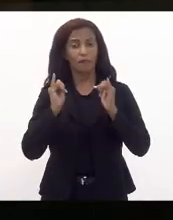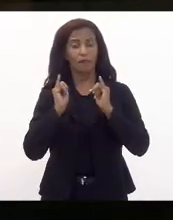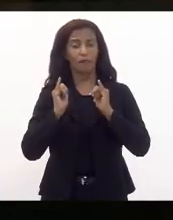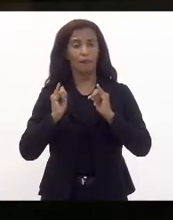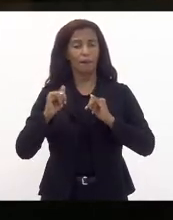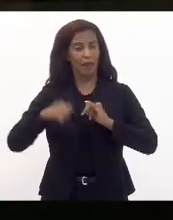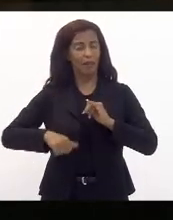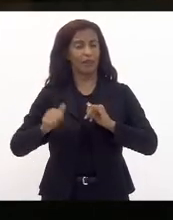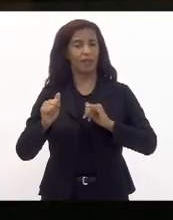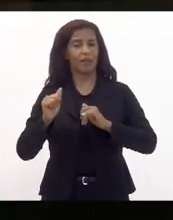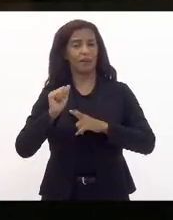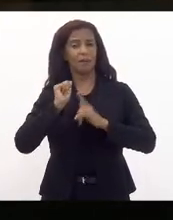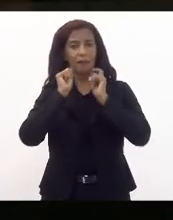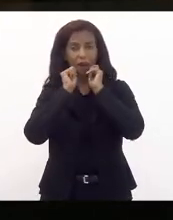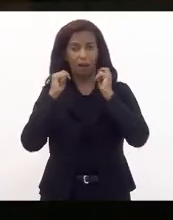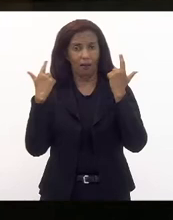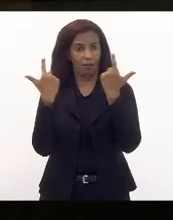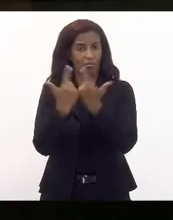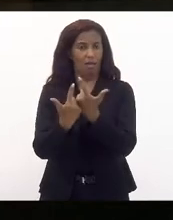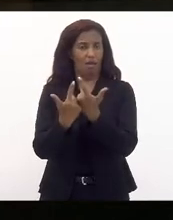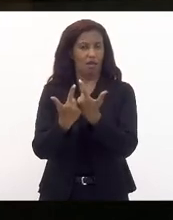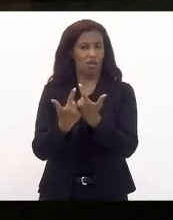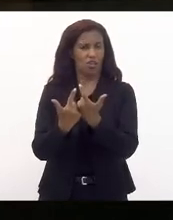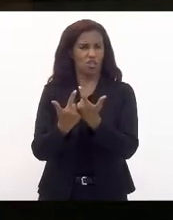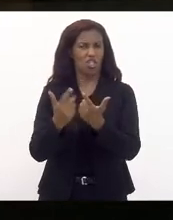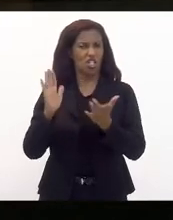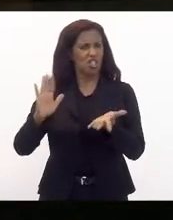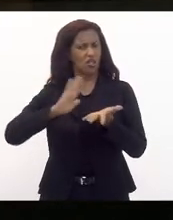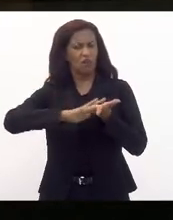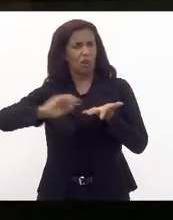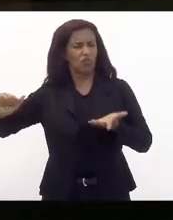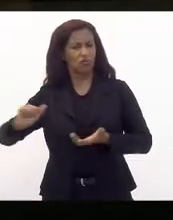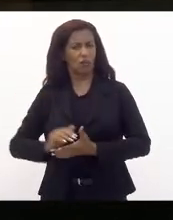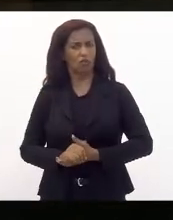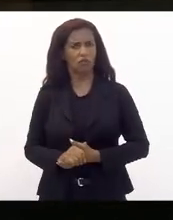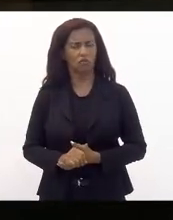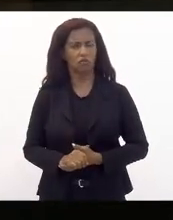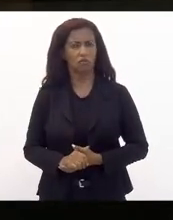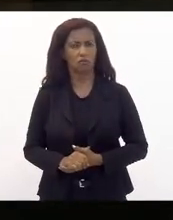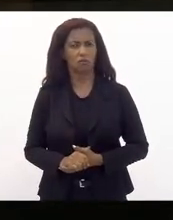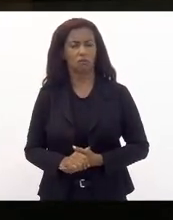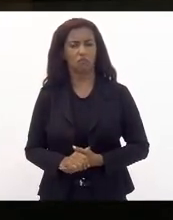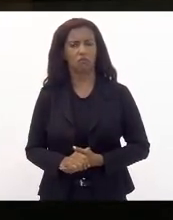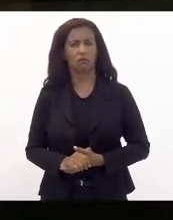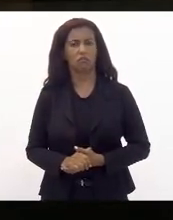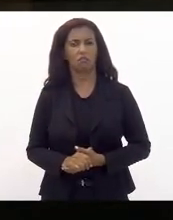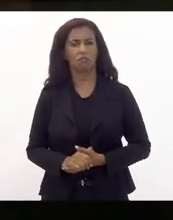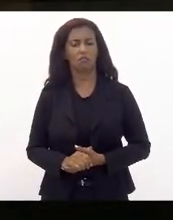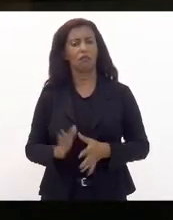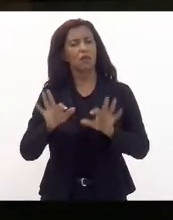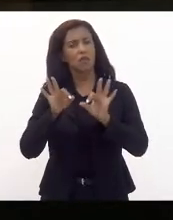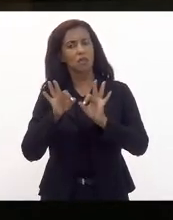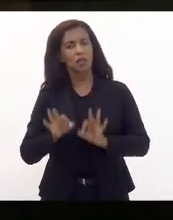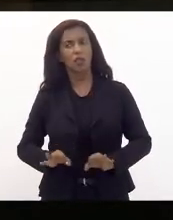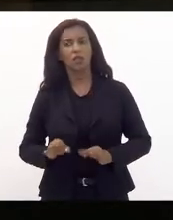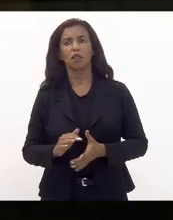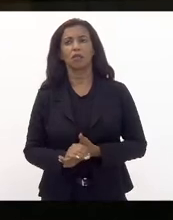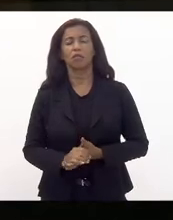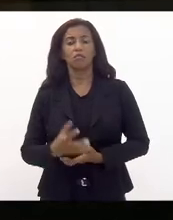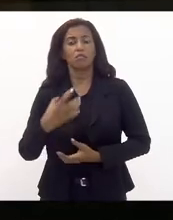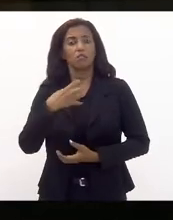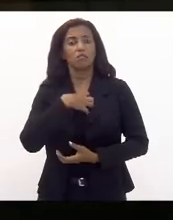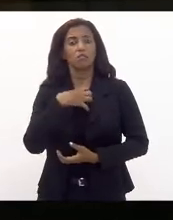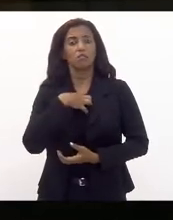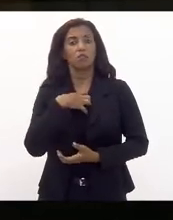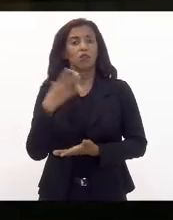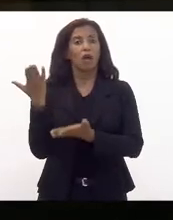e que nós rejeitamos e que foi até retirado é exatamente no